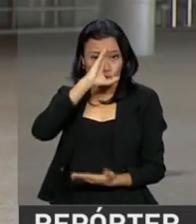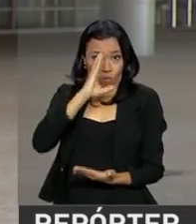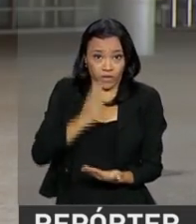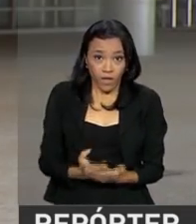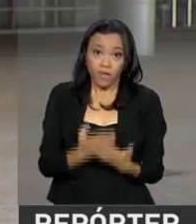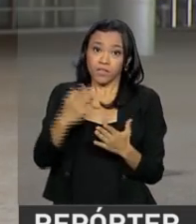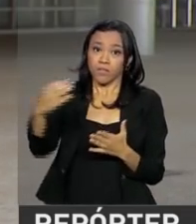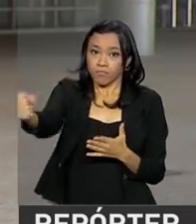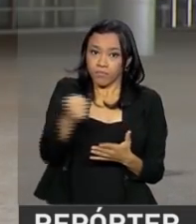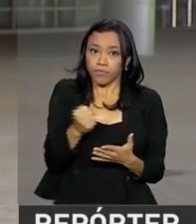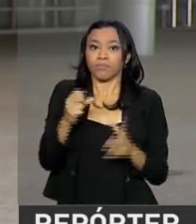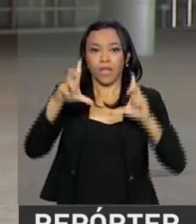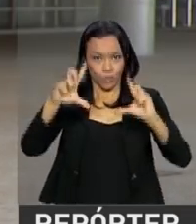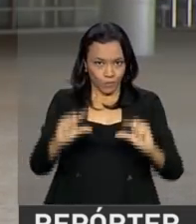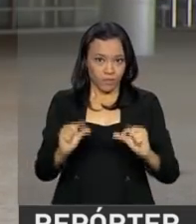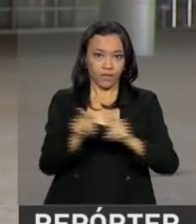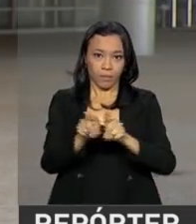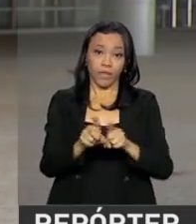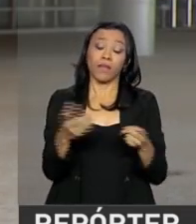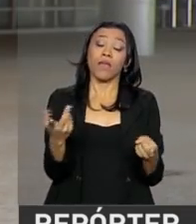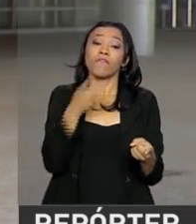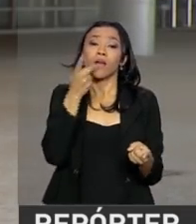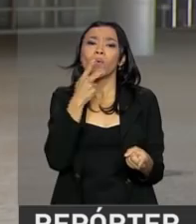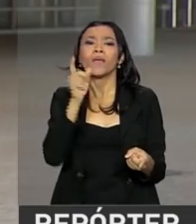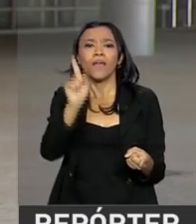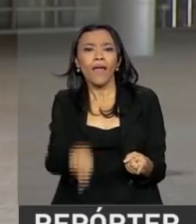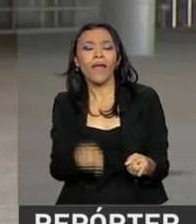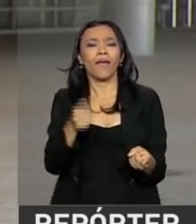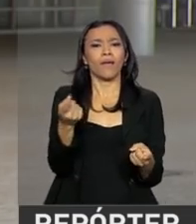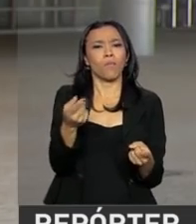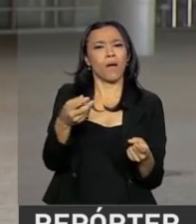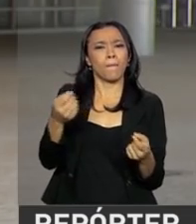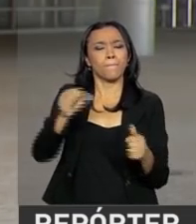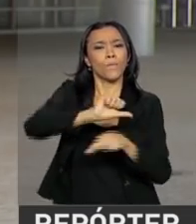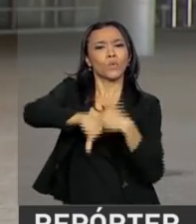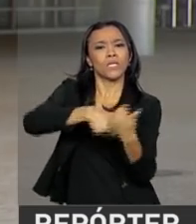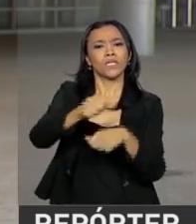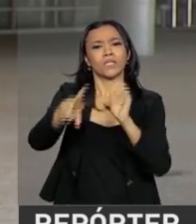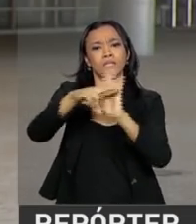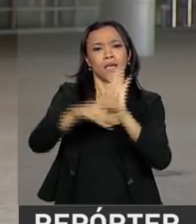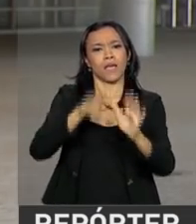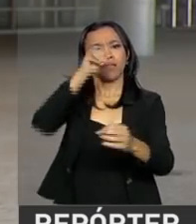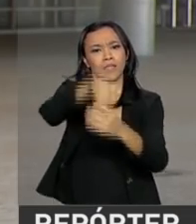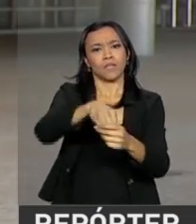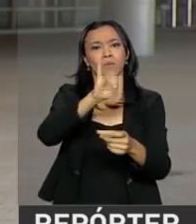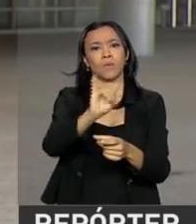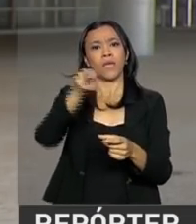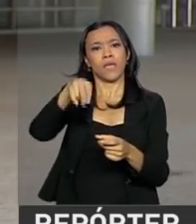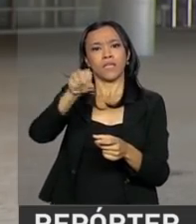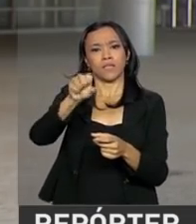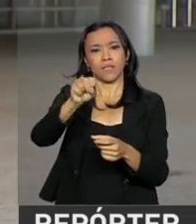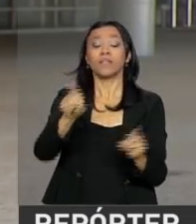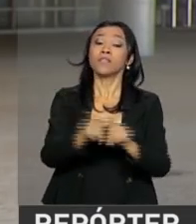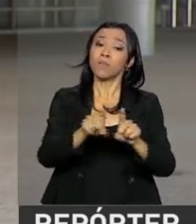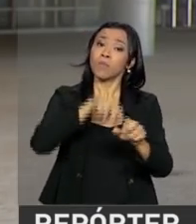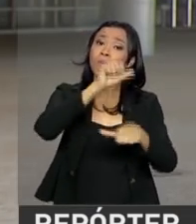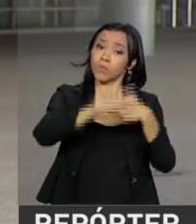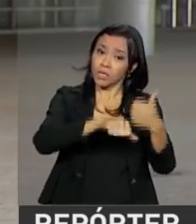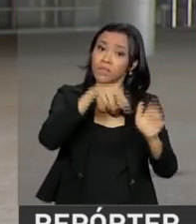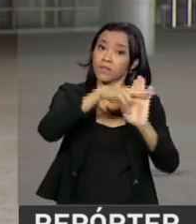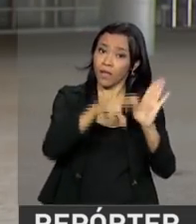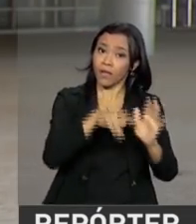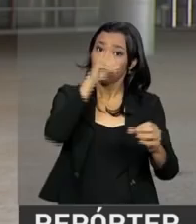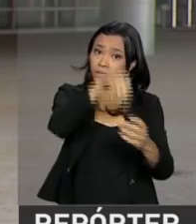do governo em geral. Mas ele disse que é preciso implementar uma reforma da Previdência e uma reforma trabalhista. Michel Temer destacou